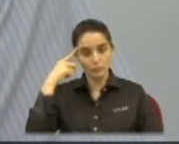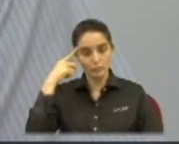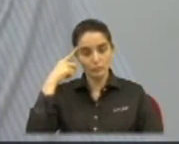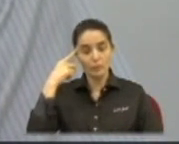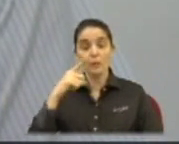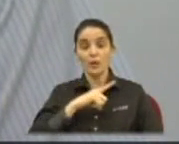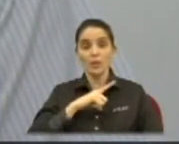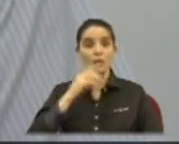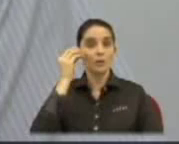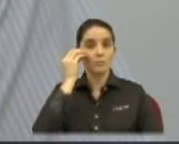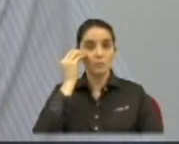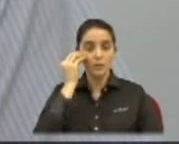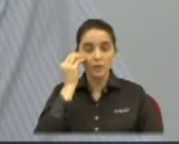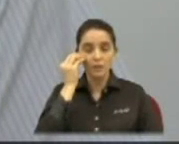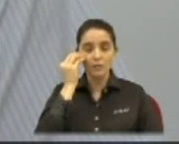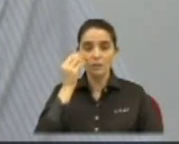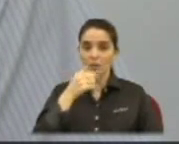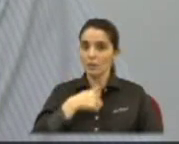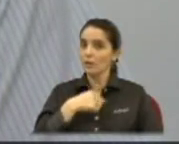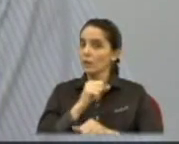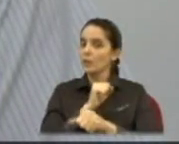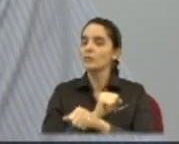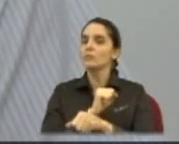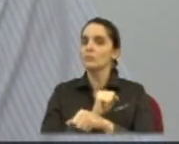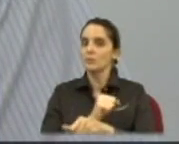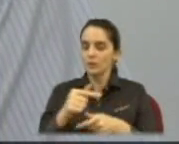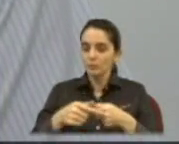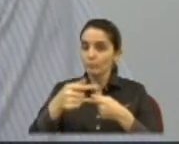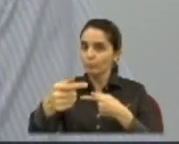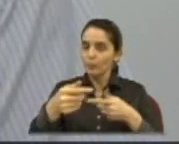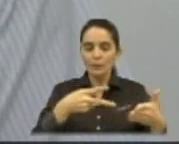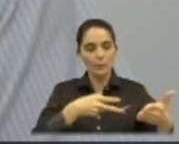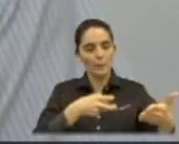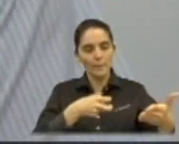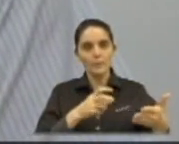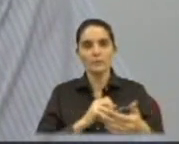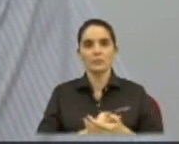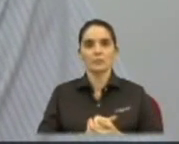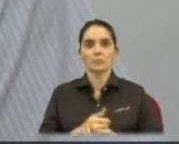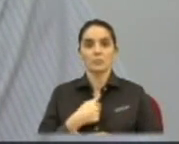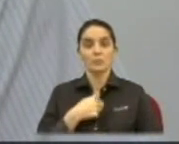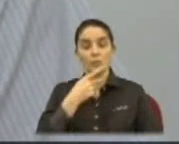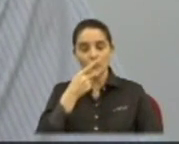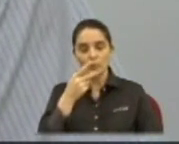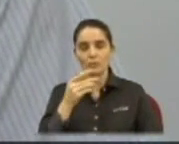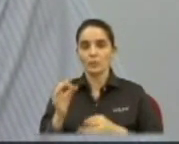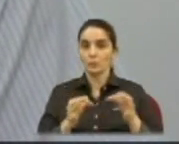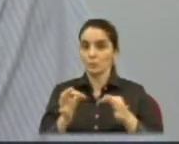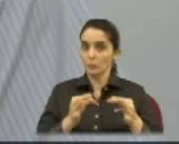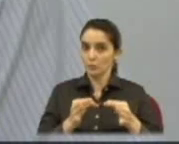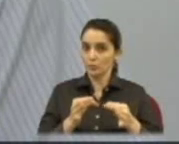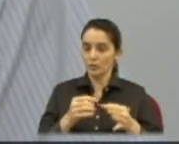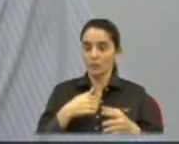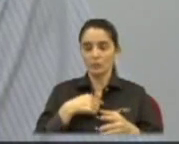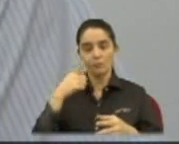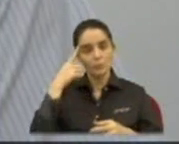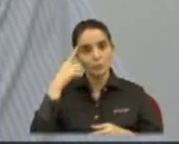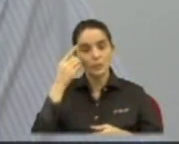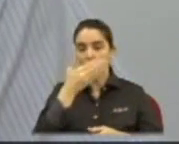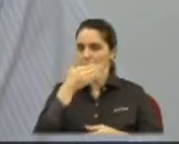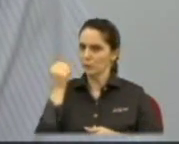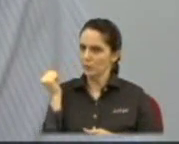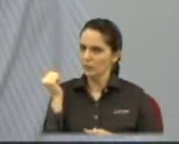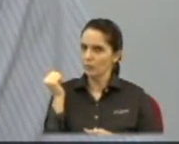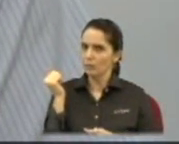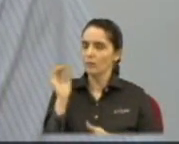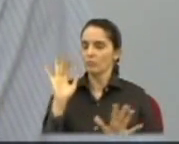experiente, eu aguardei para poder dar uma olhada. Apesar de afirmar que o projeto estava correto, achei melhor adiar, para tirar